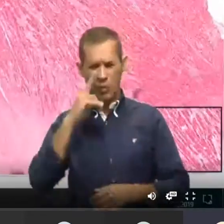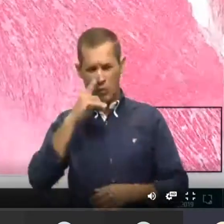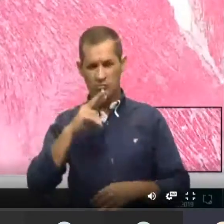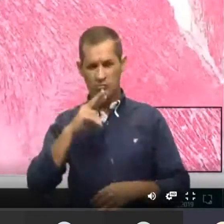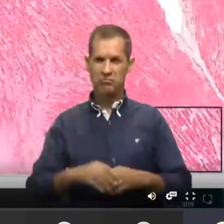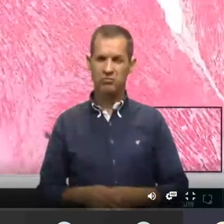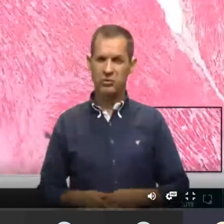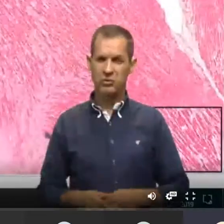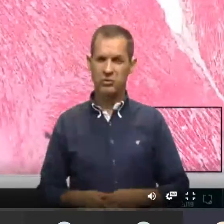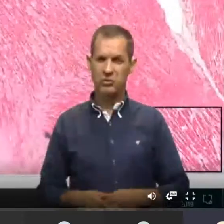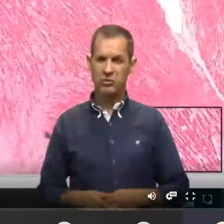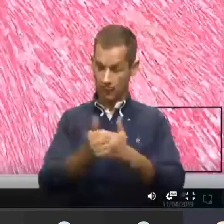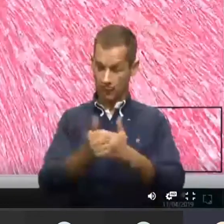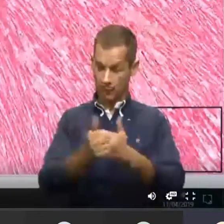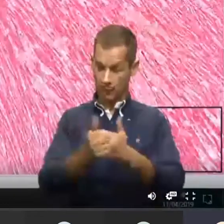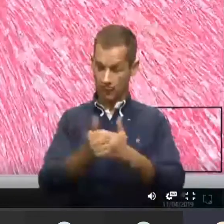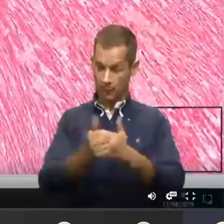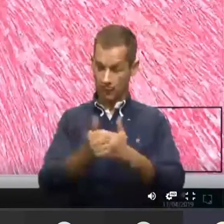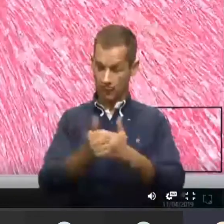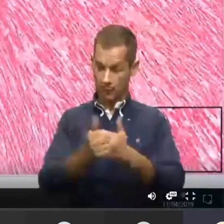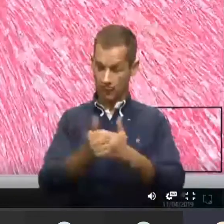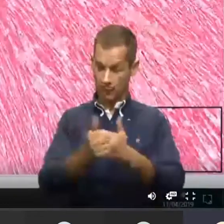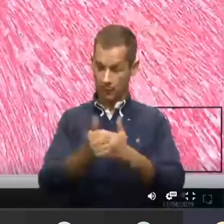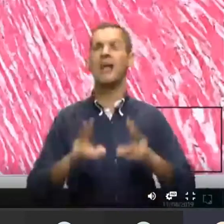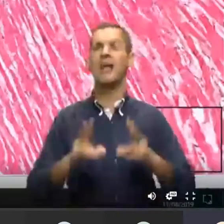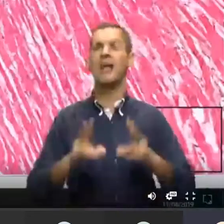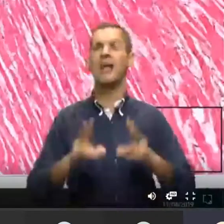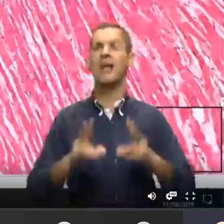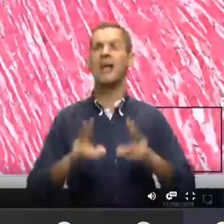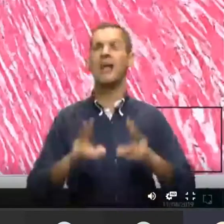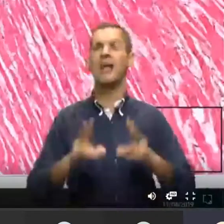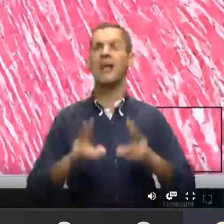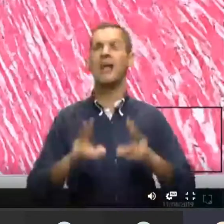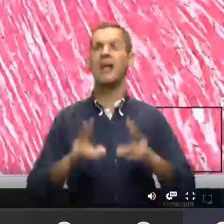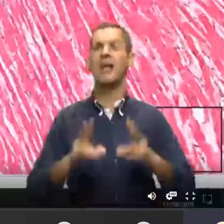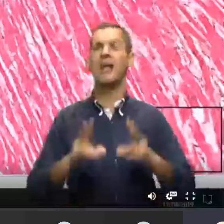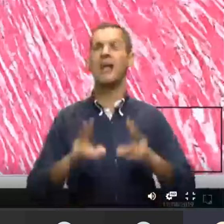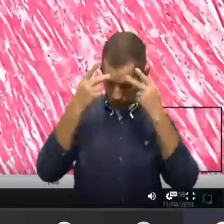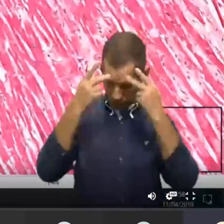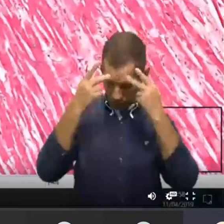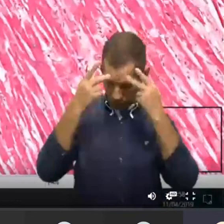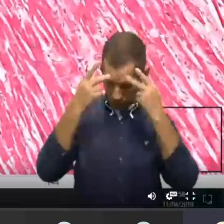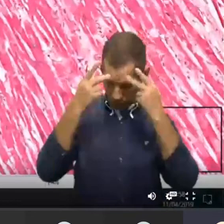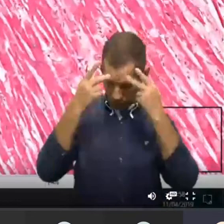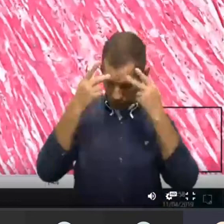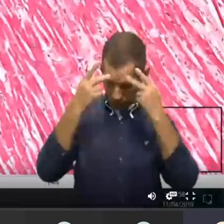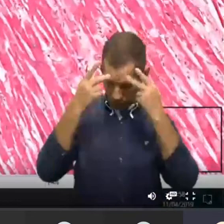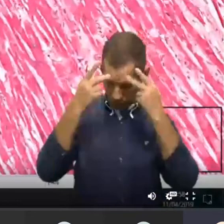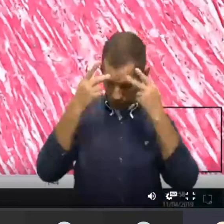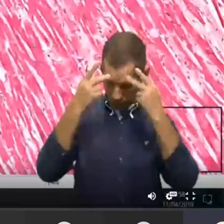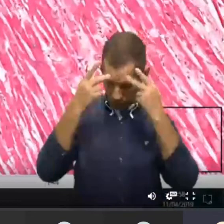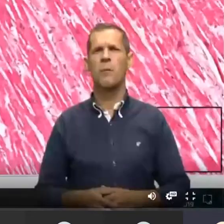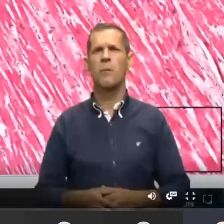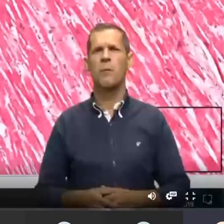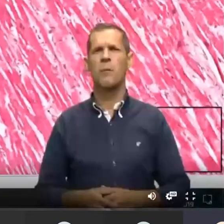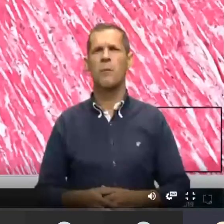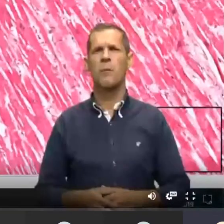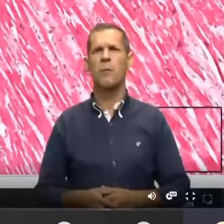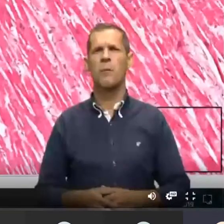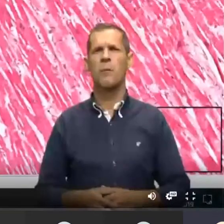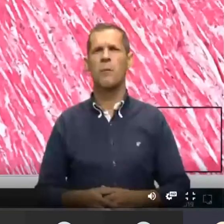Então, vamos chegar mais perto para ver o que está acontecendo? Olhem as fibras, como elas estão normais. Veja que elas estão